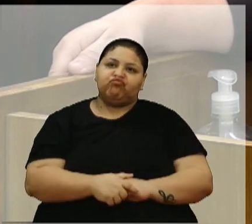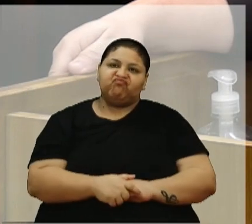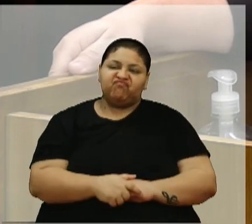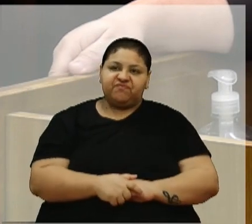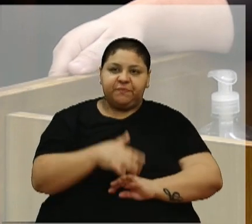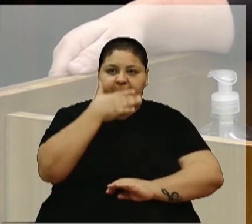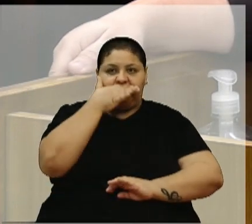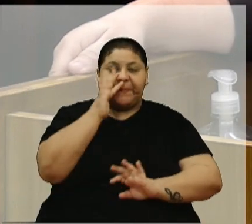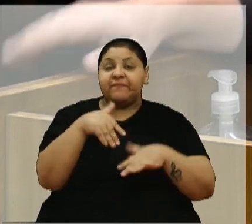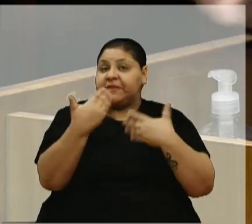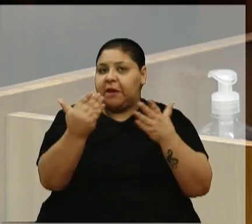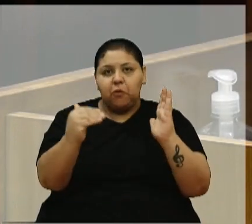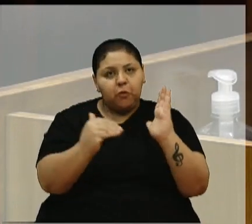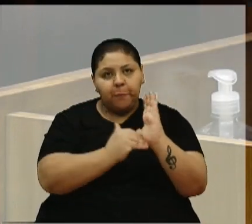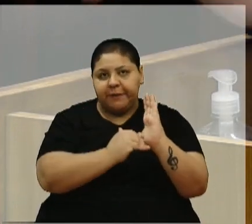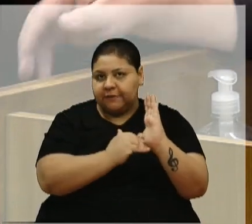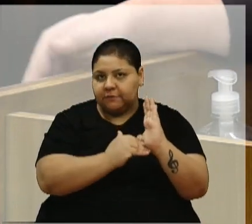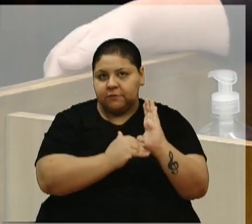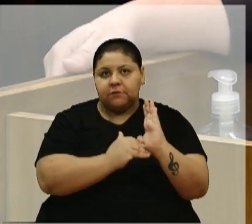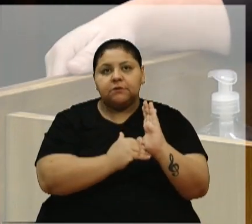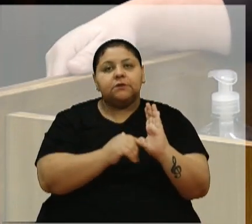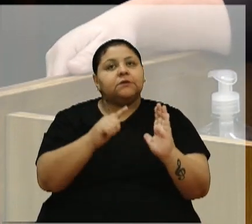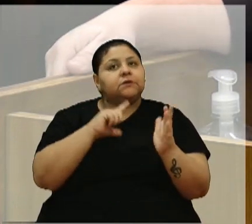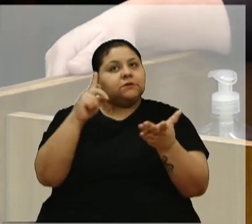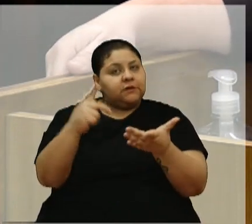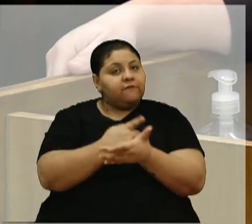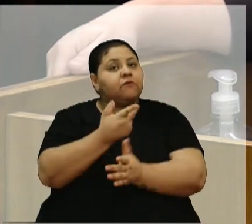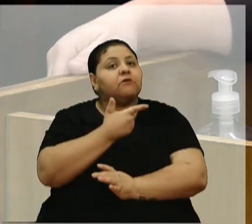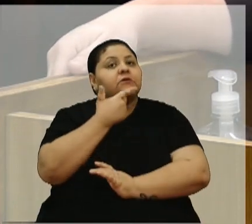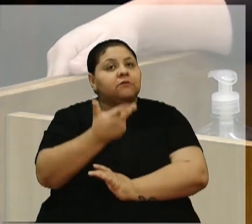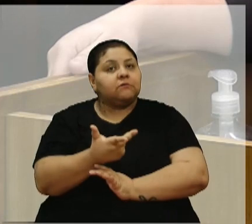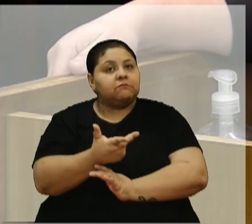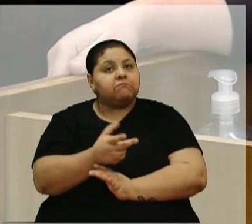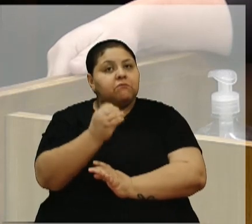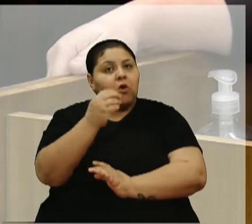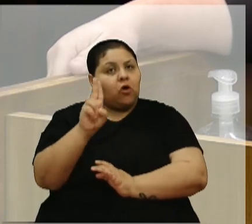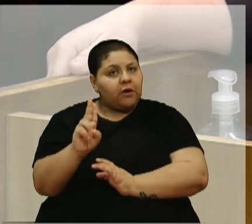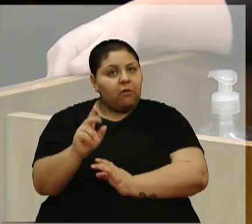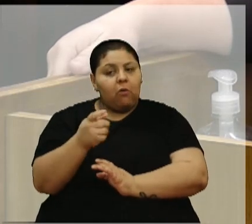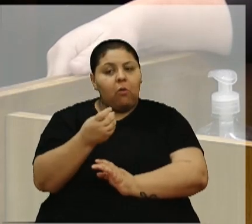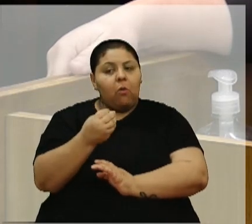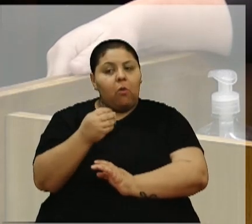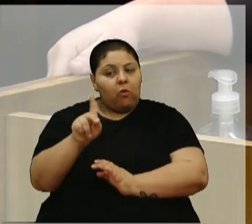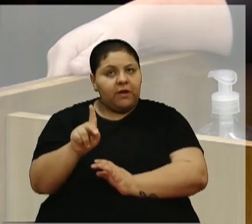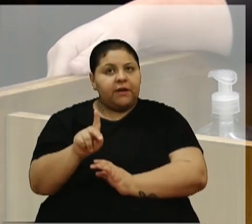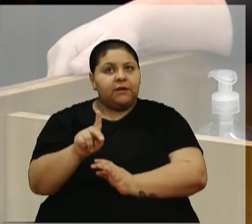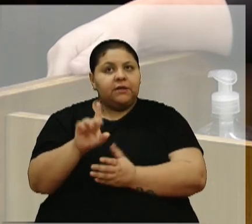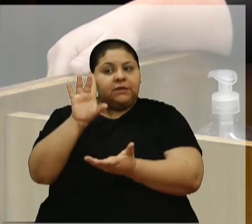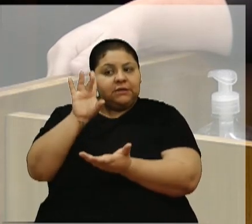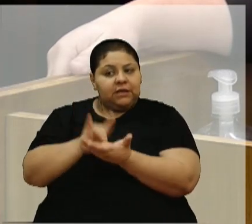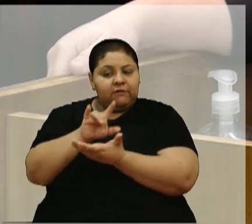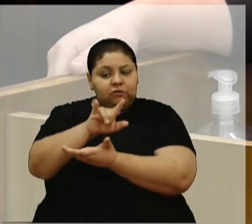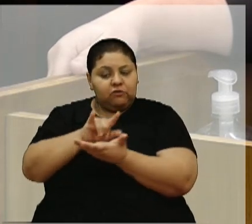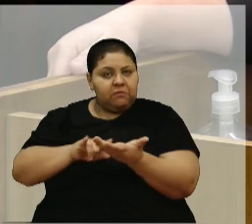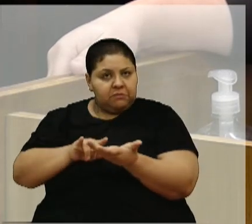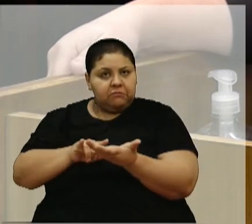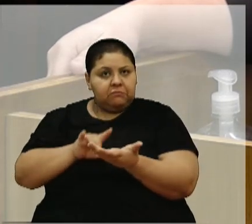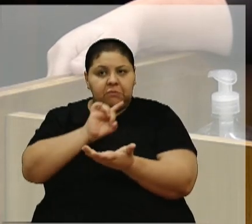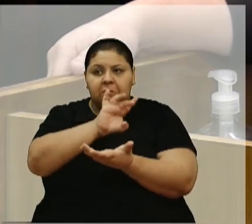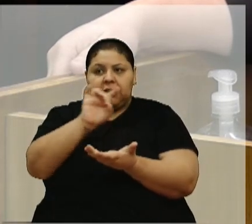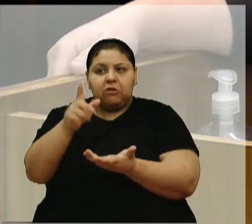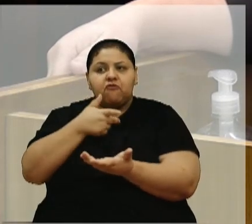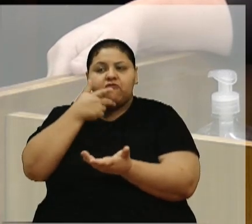Então, no mínimo aqui, houve um erro aqui no discurso. Mas tudo bem, aqui cada um está nos anais da casa, cada um faz o discurso como quer,